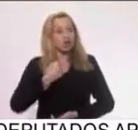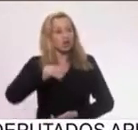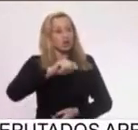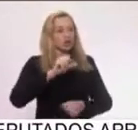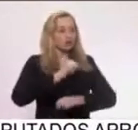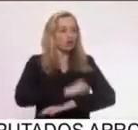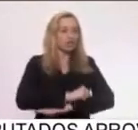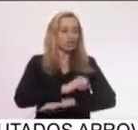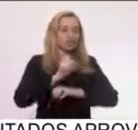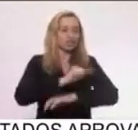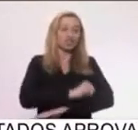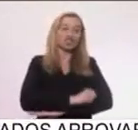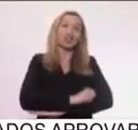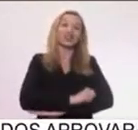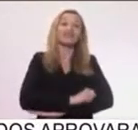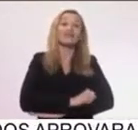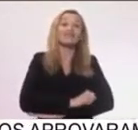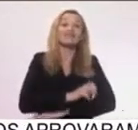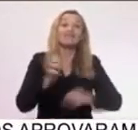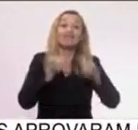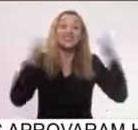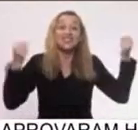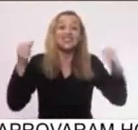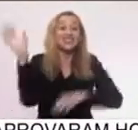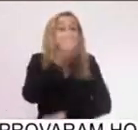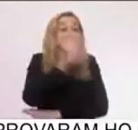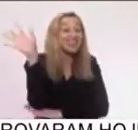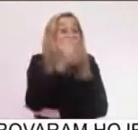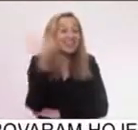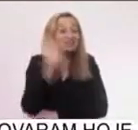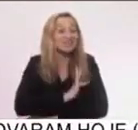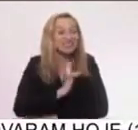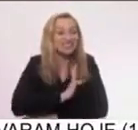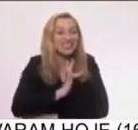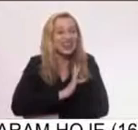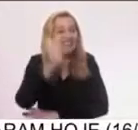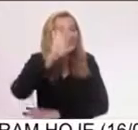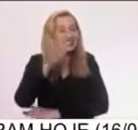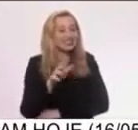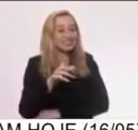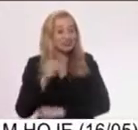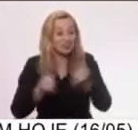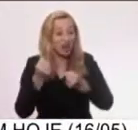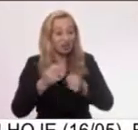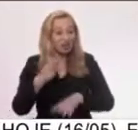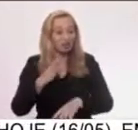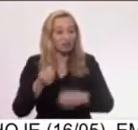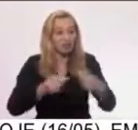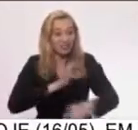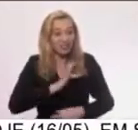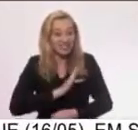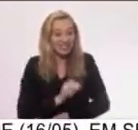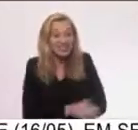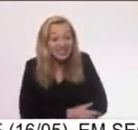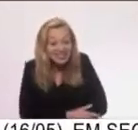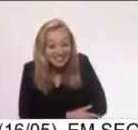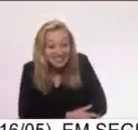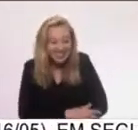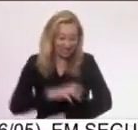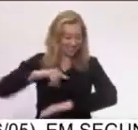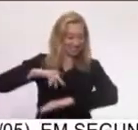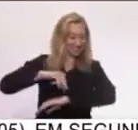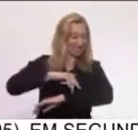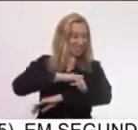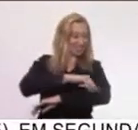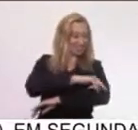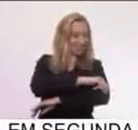janela de casa dar tchau, adeus ao policial, à viatura que passava na minha rua. Andava na rua Antônio